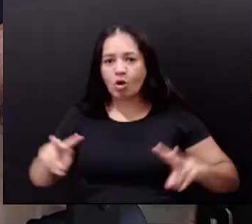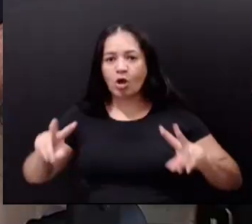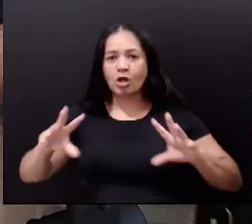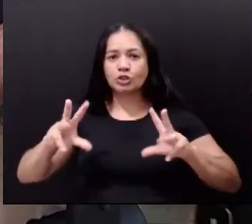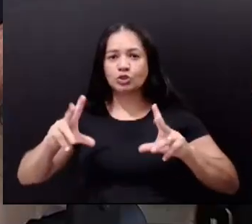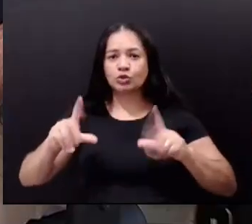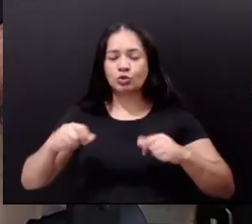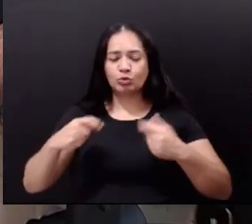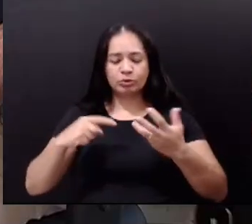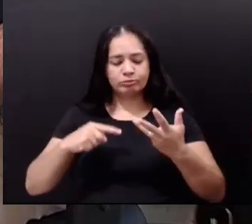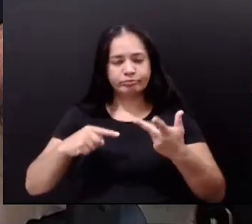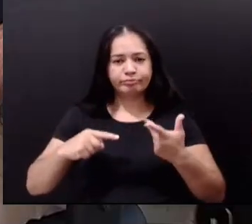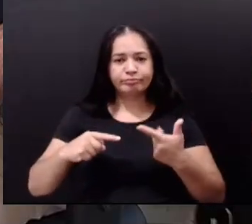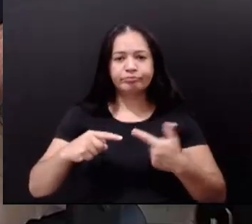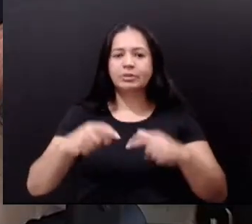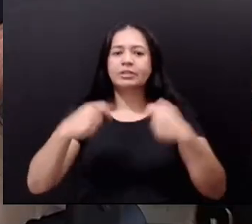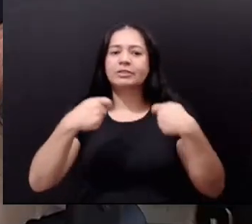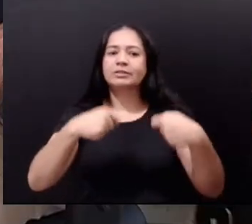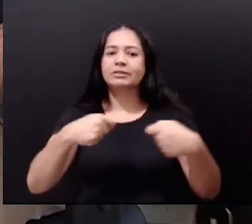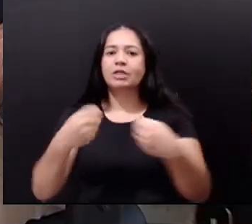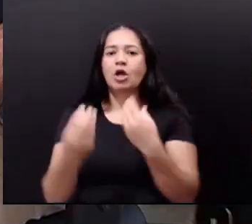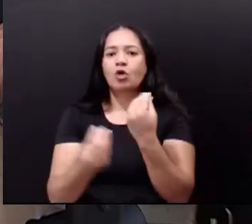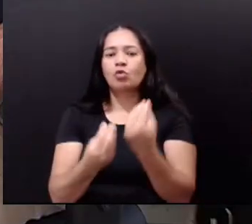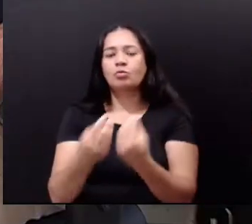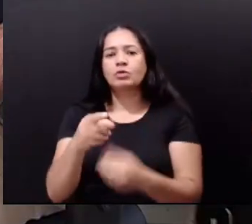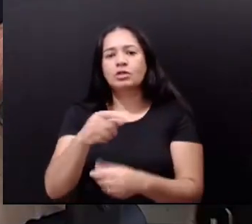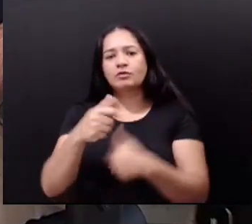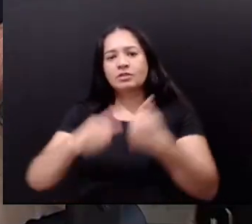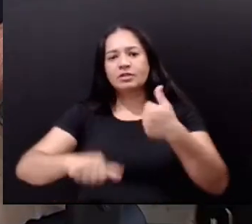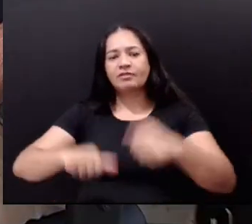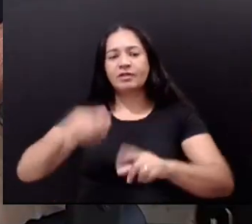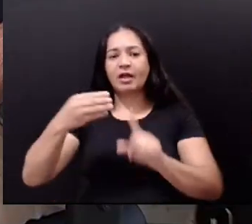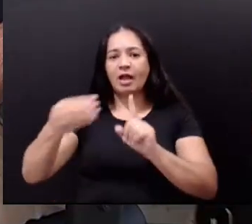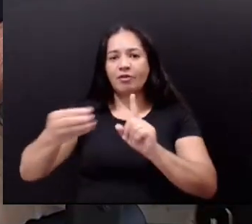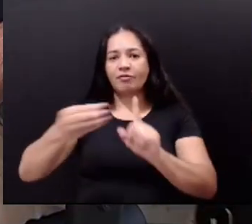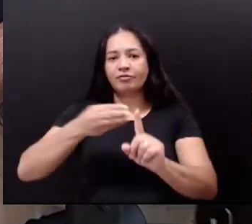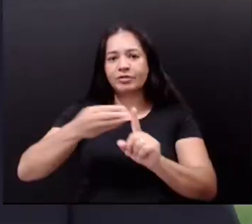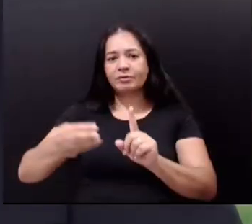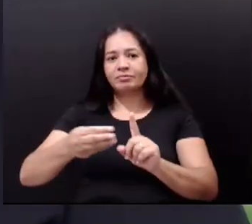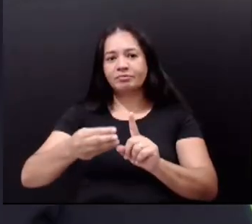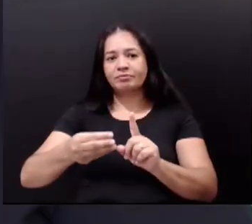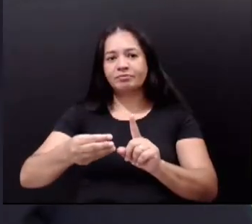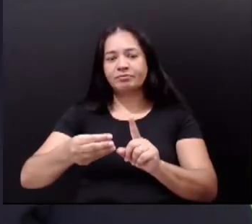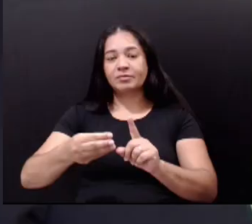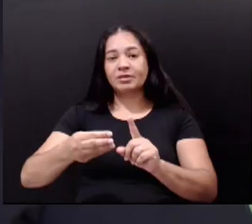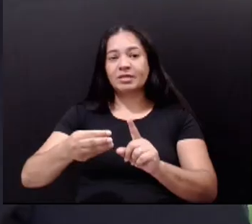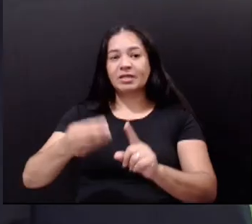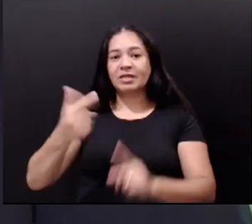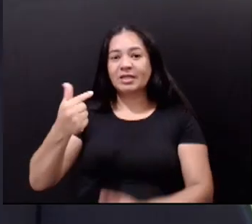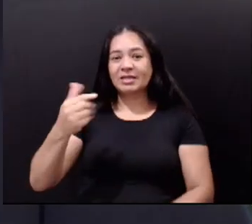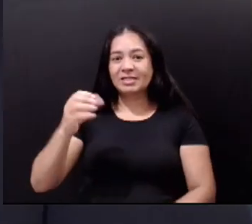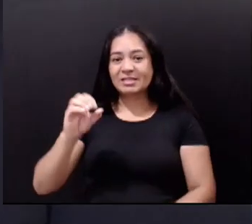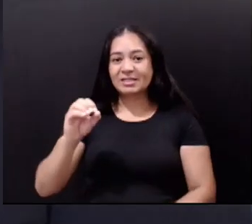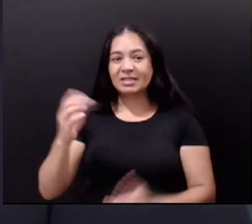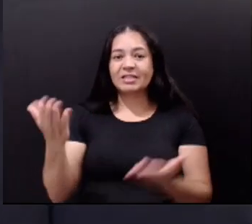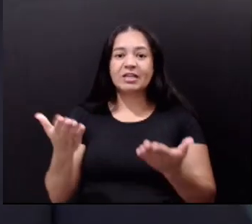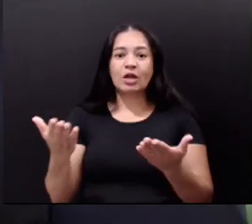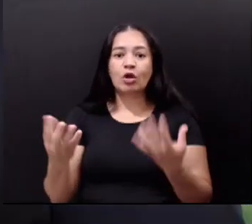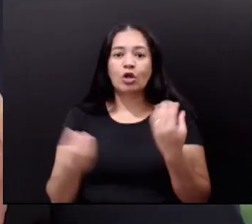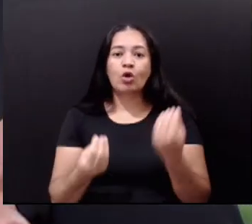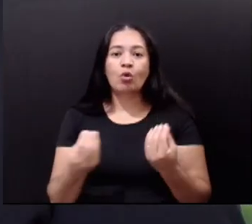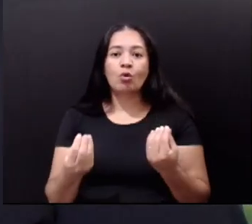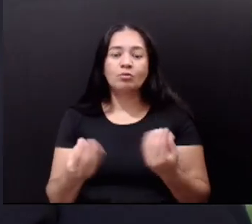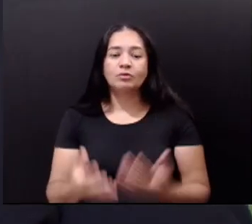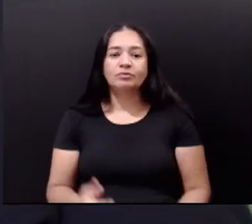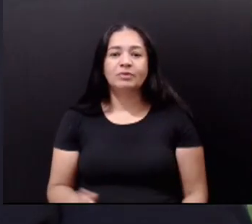né? Como é que você avalia que a vulnerabilidade era em 70 e agora? Na verdade, acho que surgiram mais coisas.